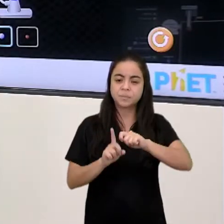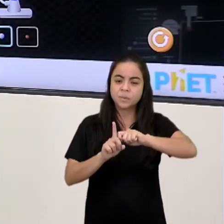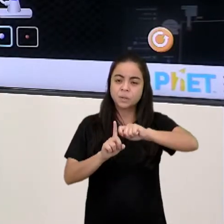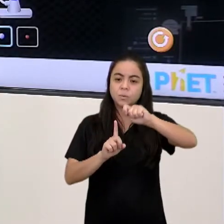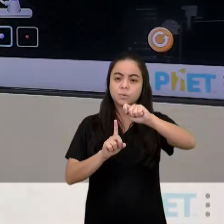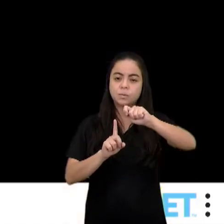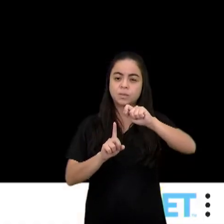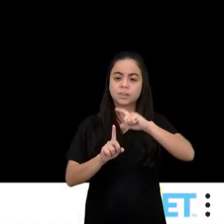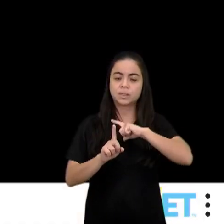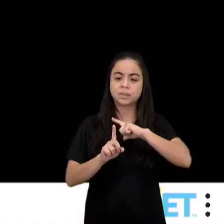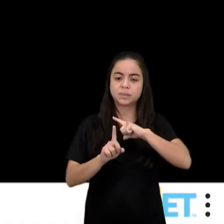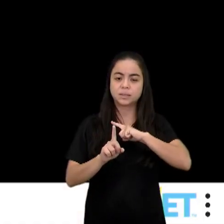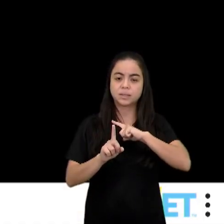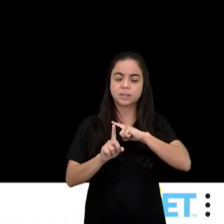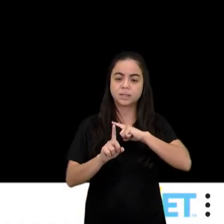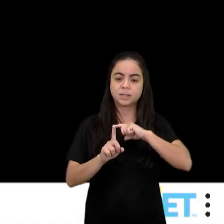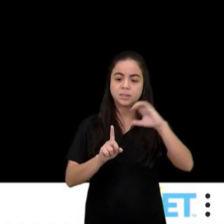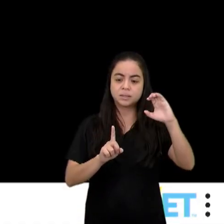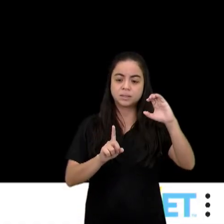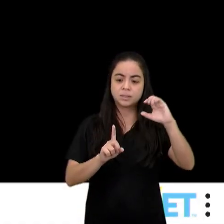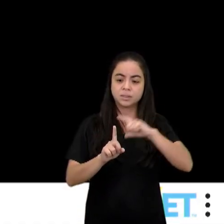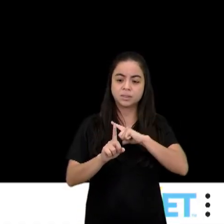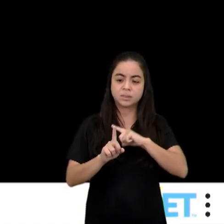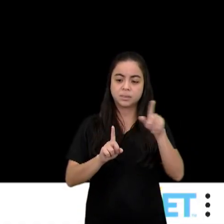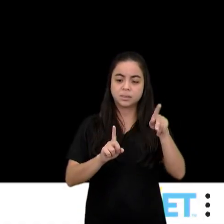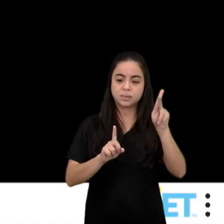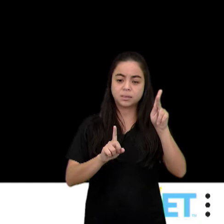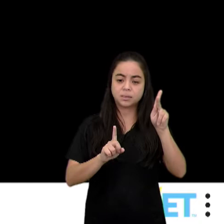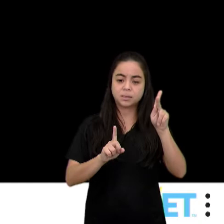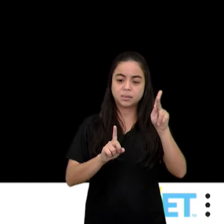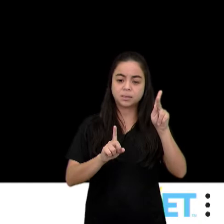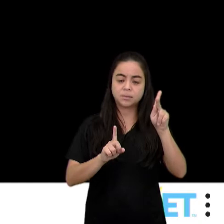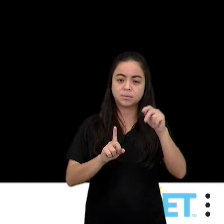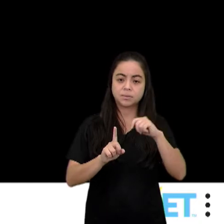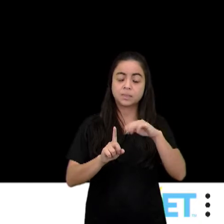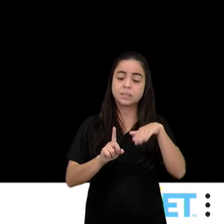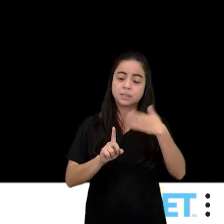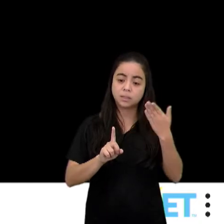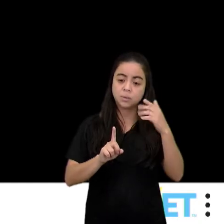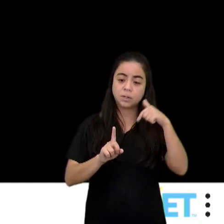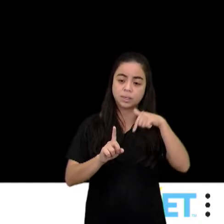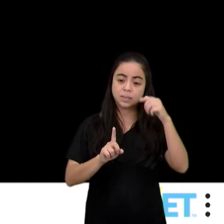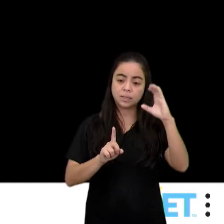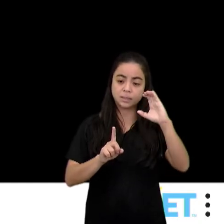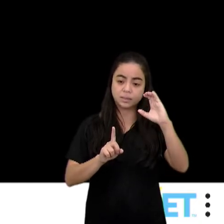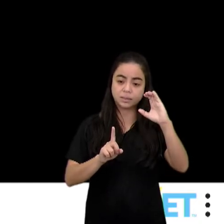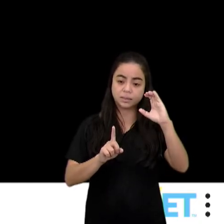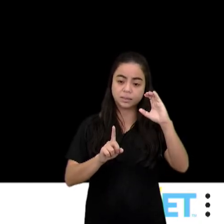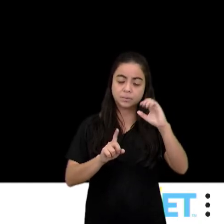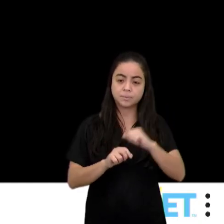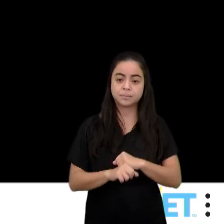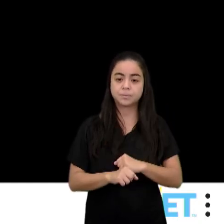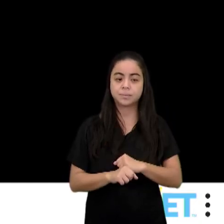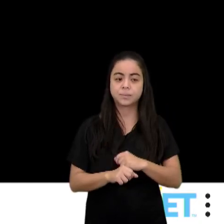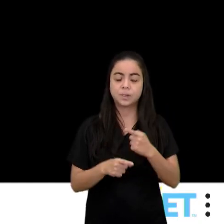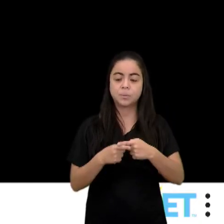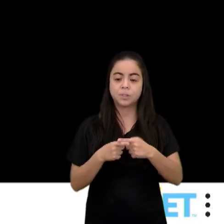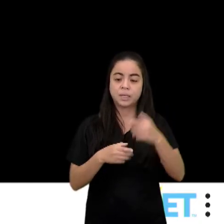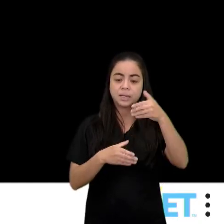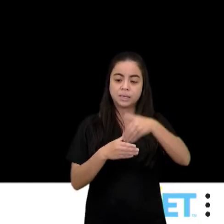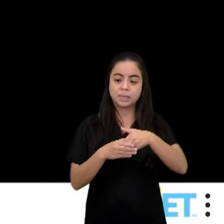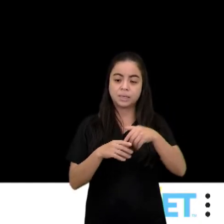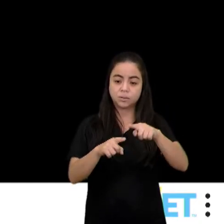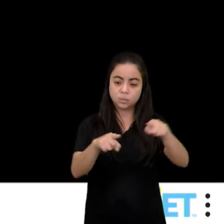tem as unidades de medida, tanto o Celsius quanto o Kelvin. Vamos ver em Celsius, tá? Quando a gente faz cálculo de laboratório, a gente usa a